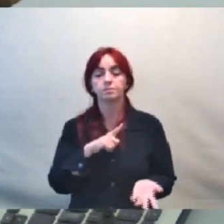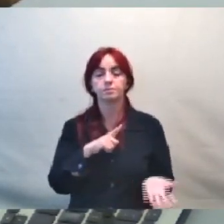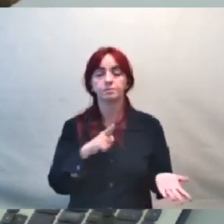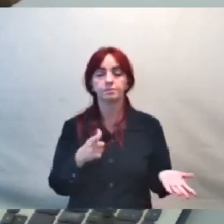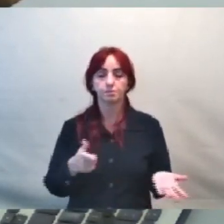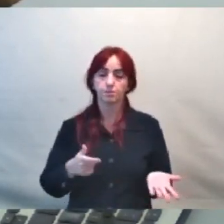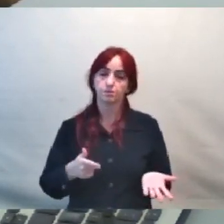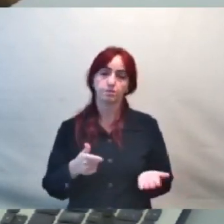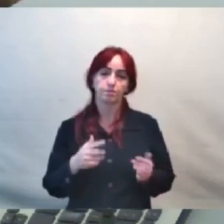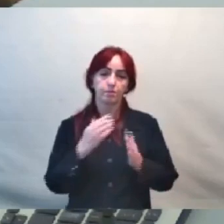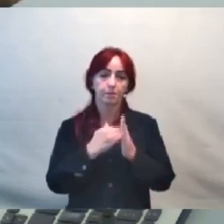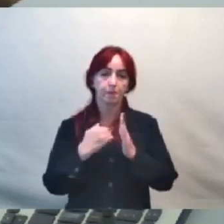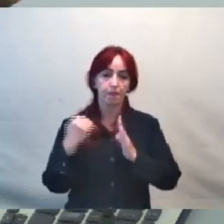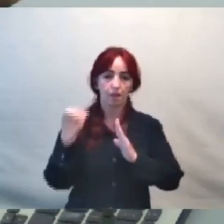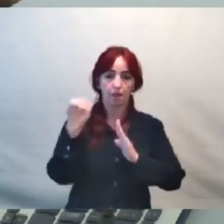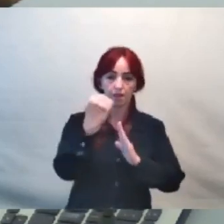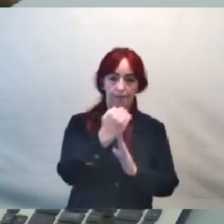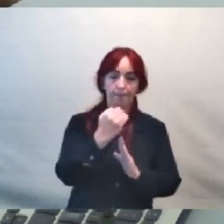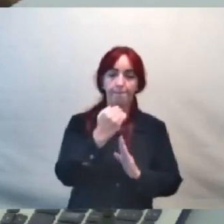patamar, né, de